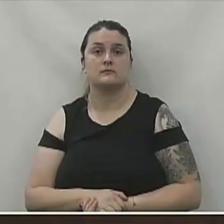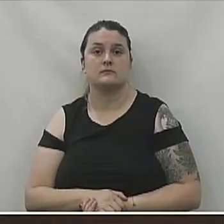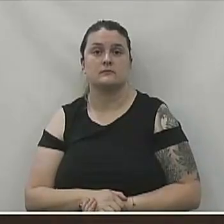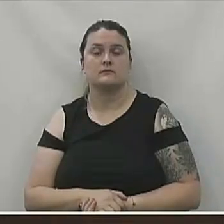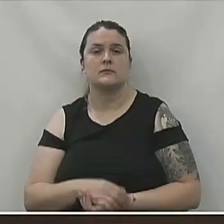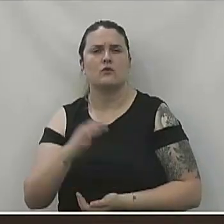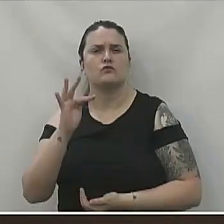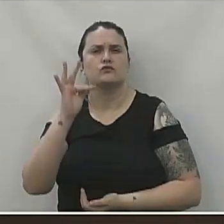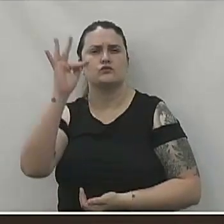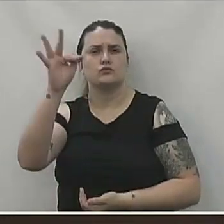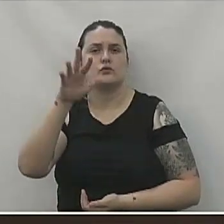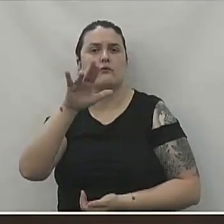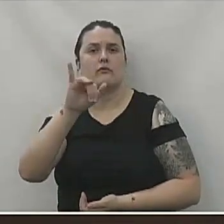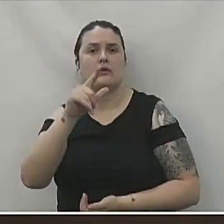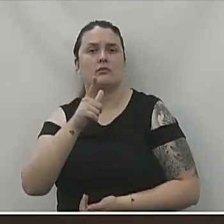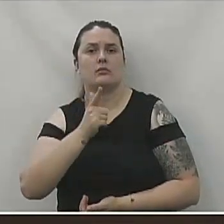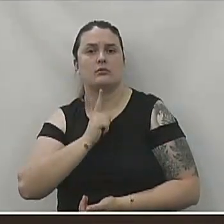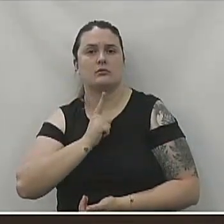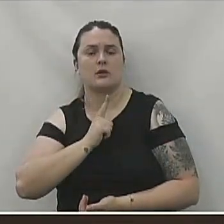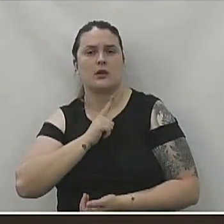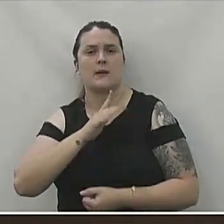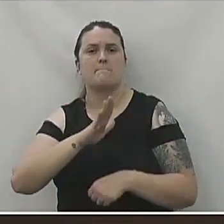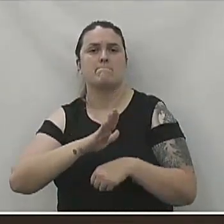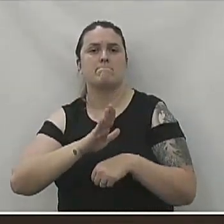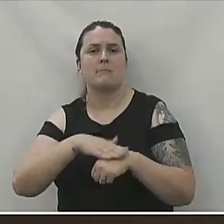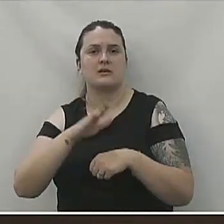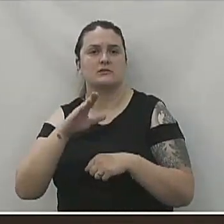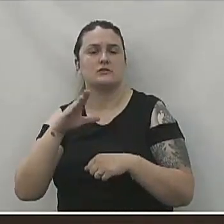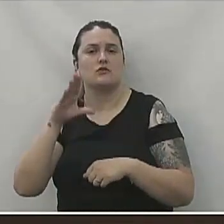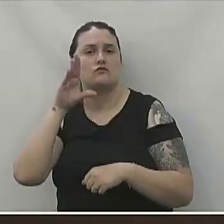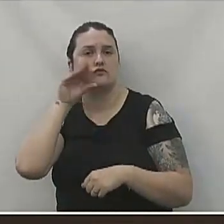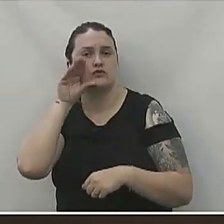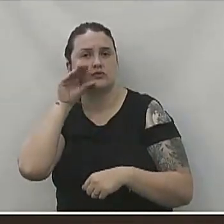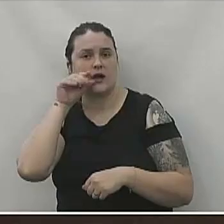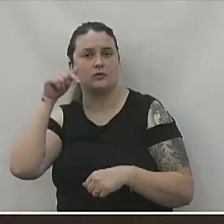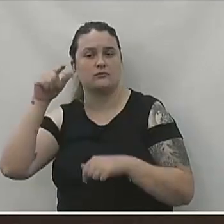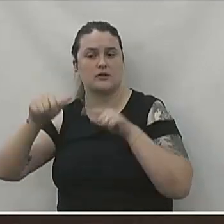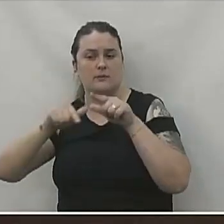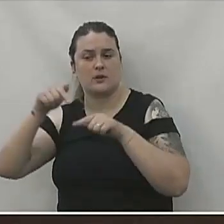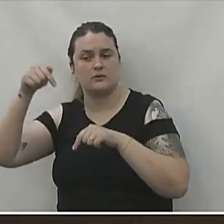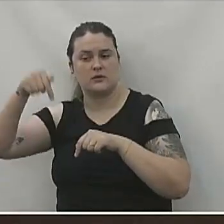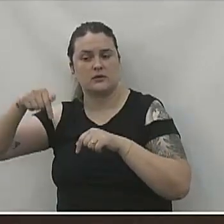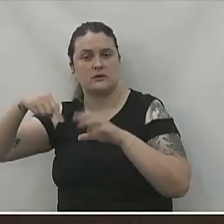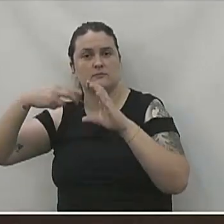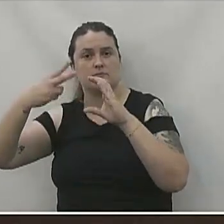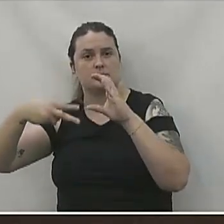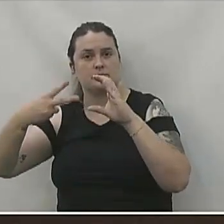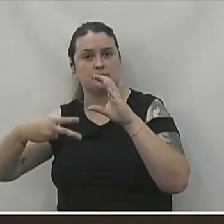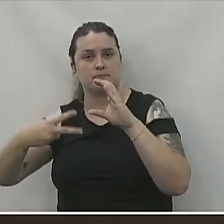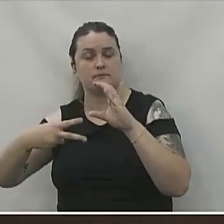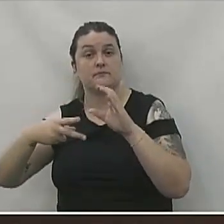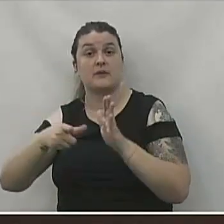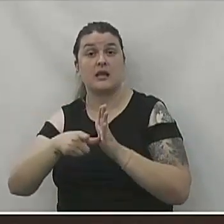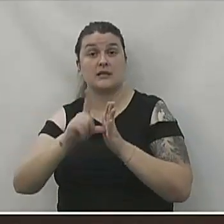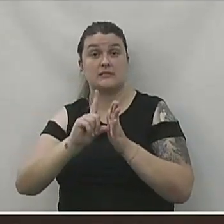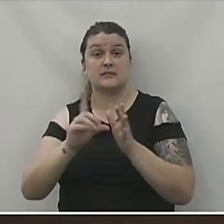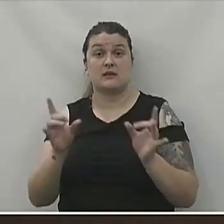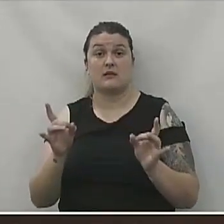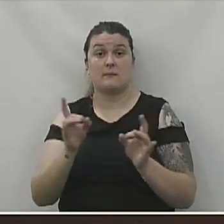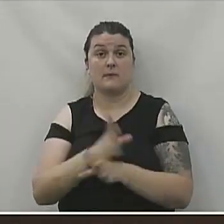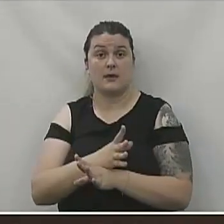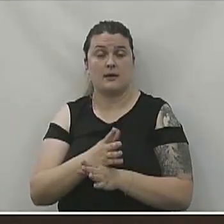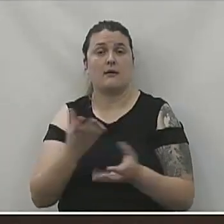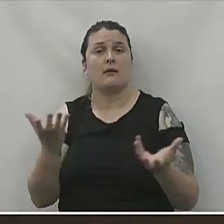aí em breve nós teremos aí mas colaboradores aqui na Câmara Municipal e antes de